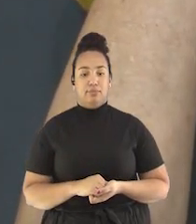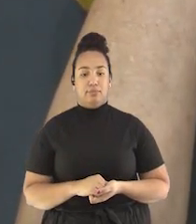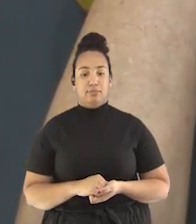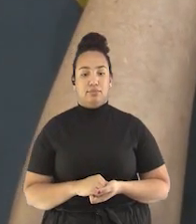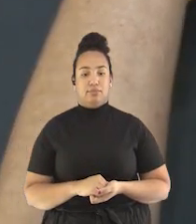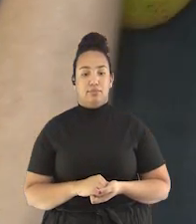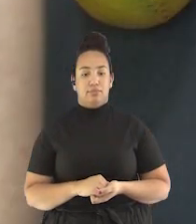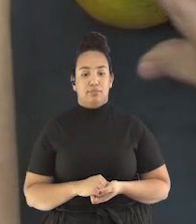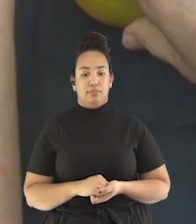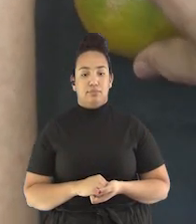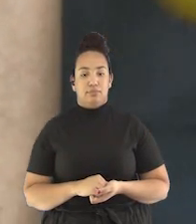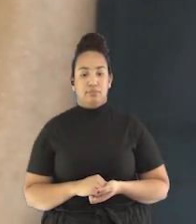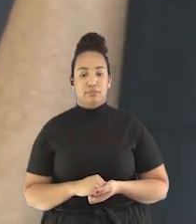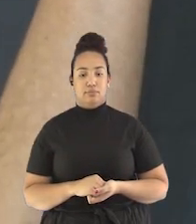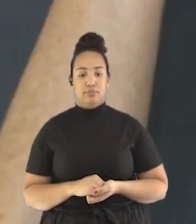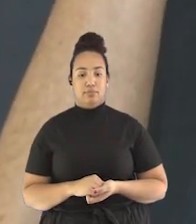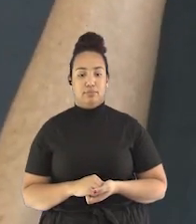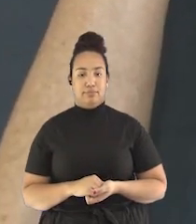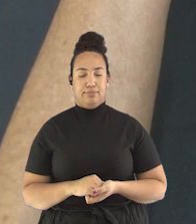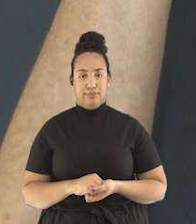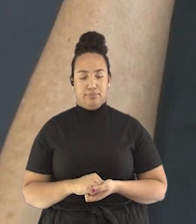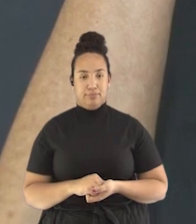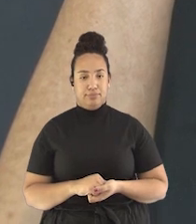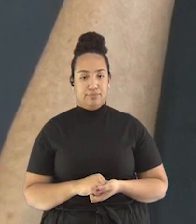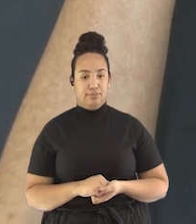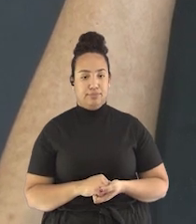aqui em pé certinho.